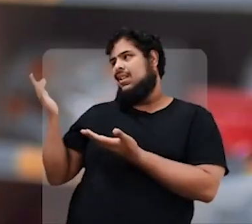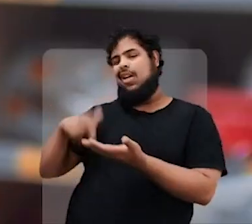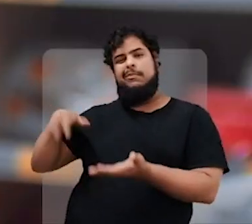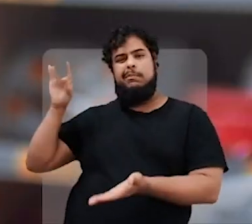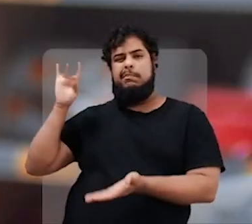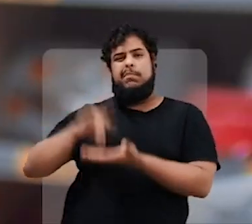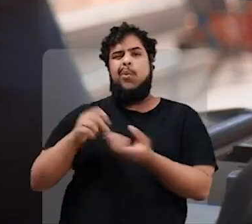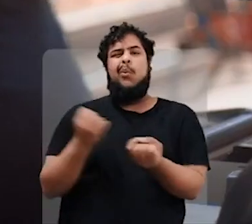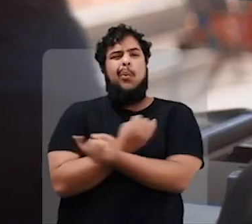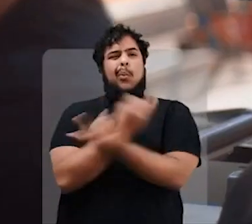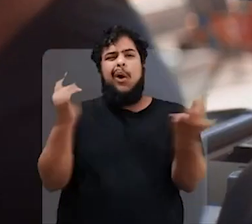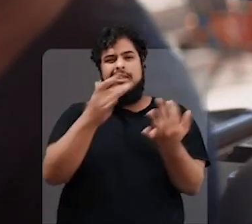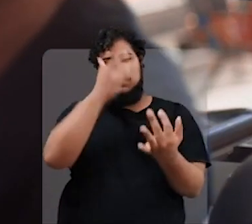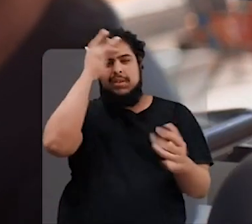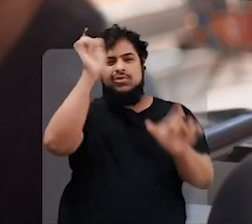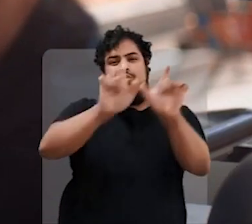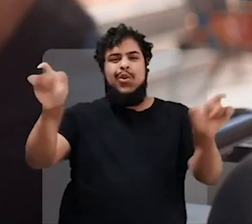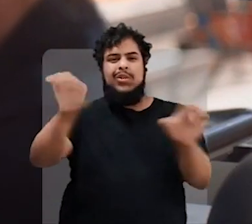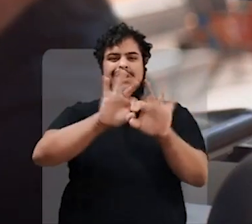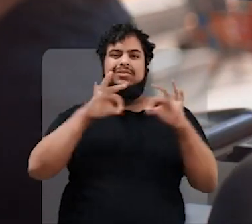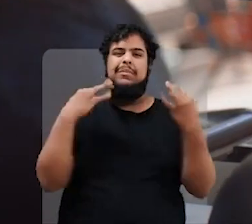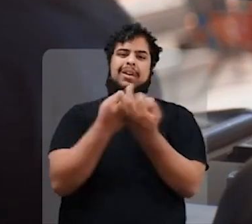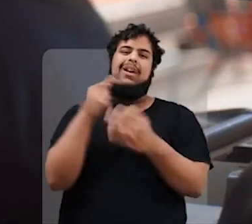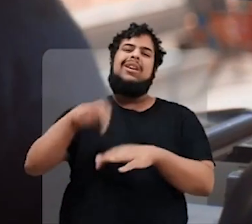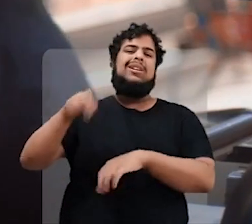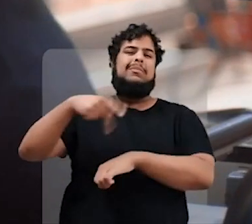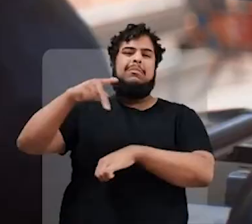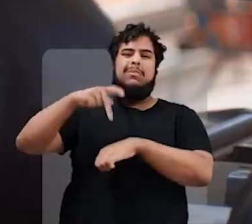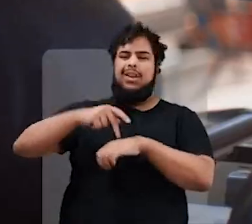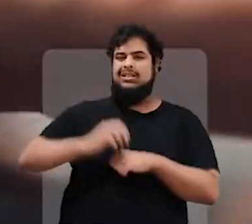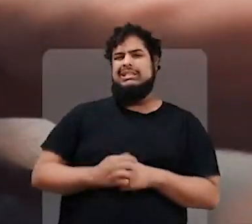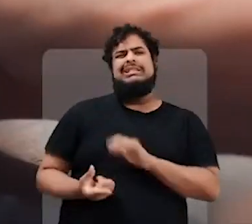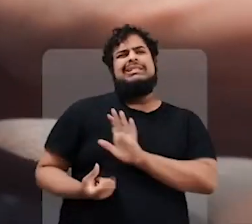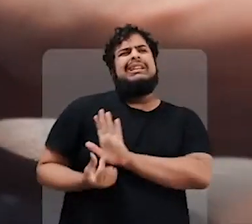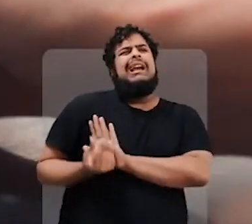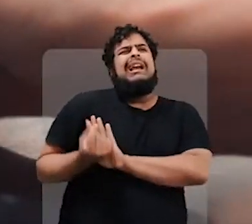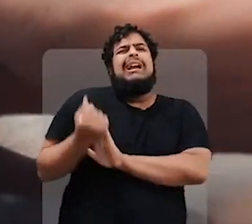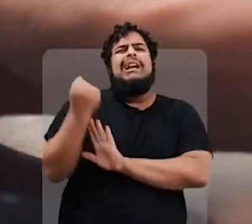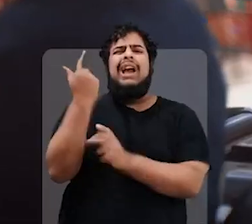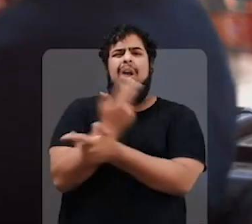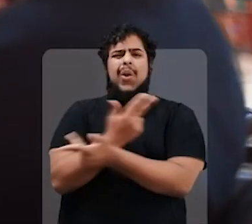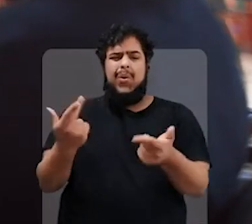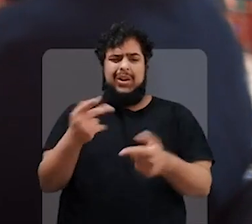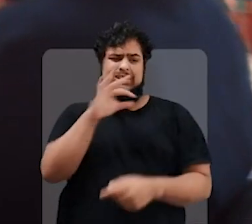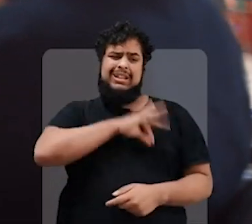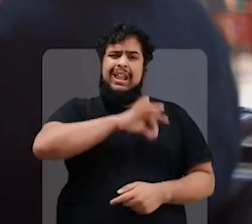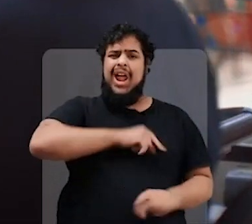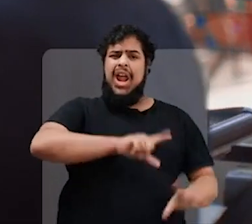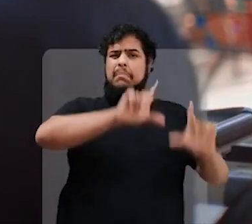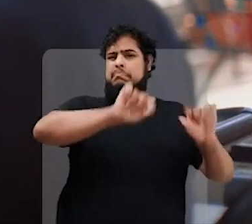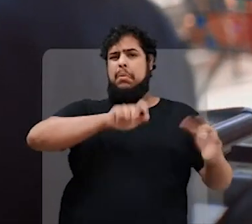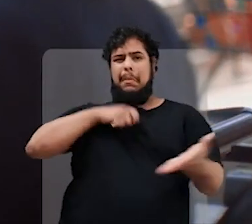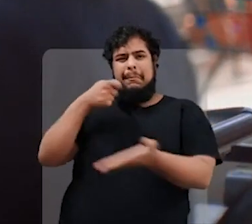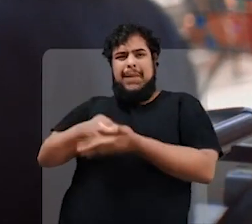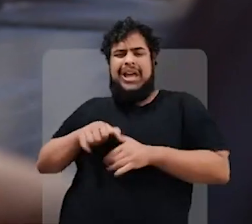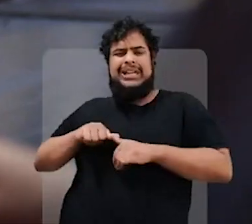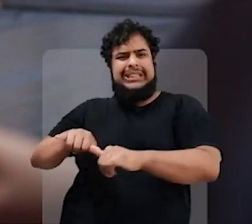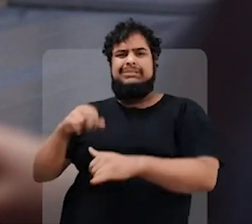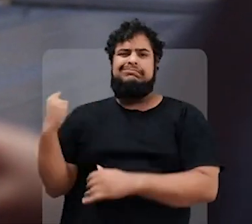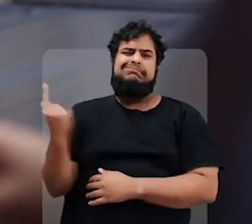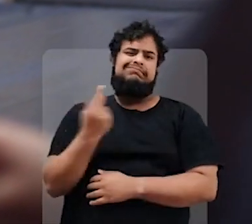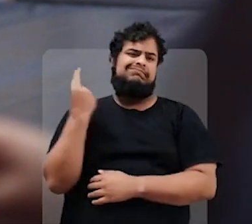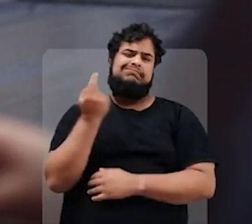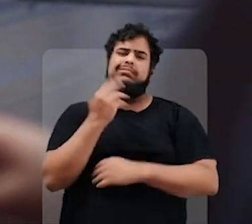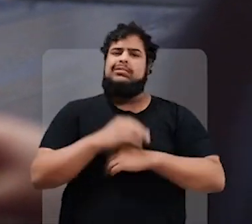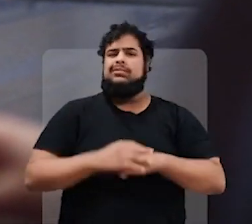Infelizmente, essa é a realidade de milhões de famílias no país. Inflação alta e salário que mal dá para as